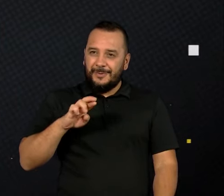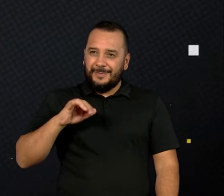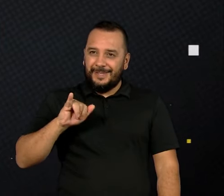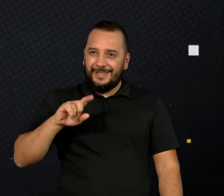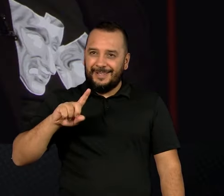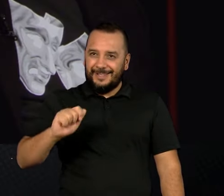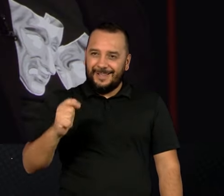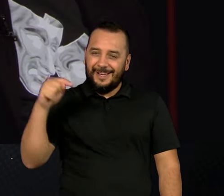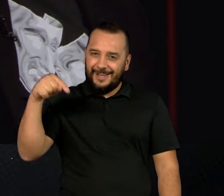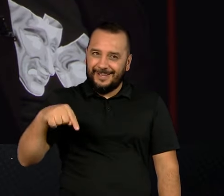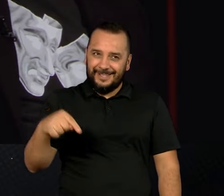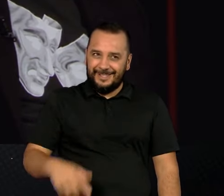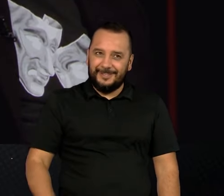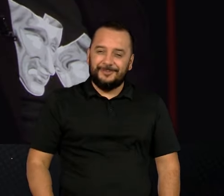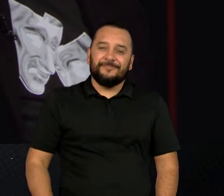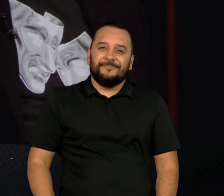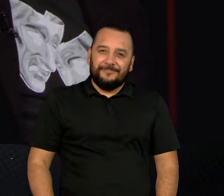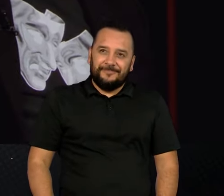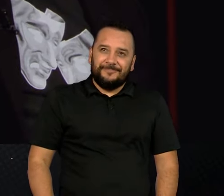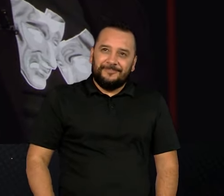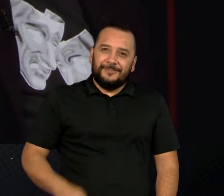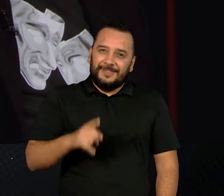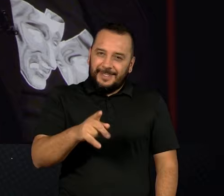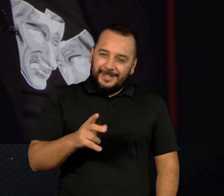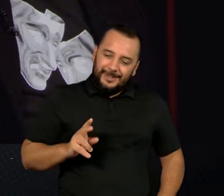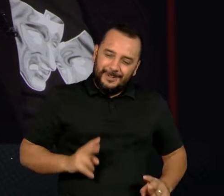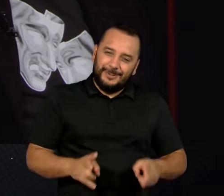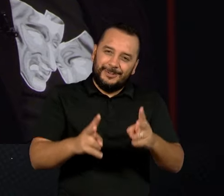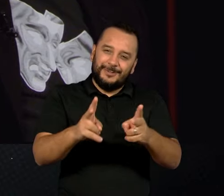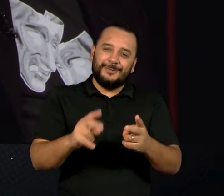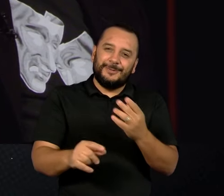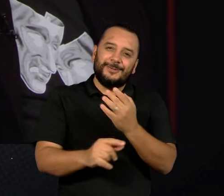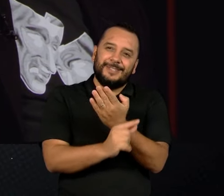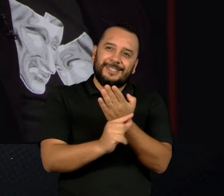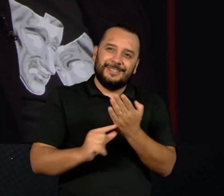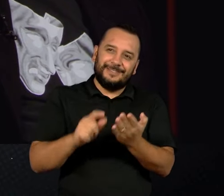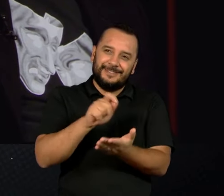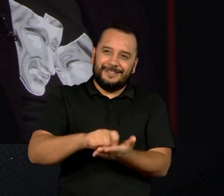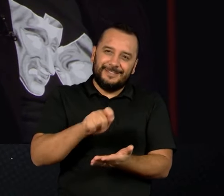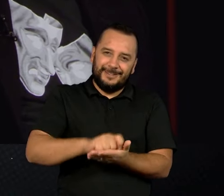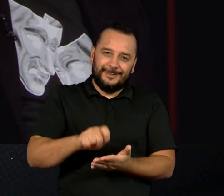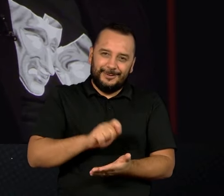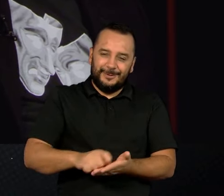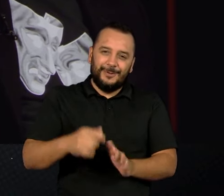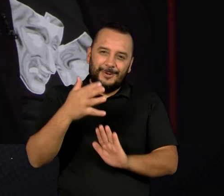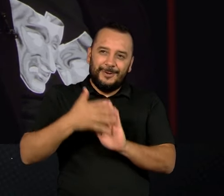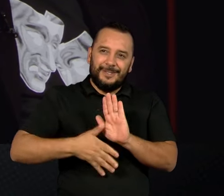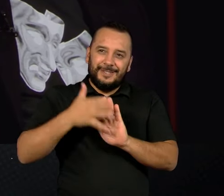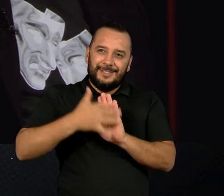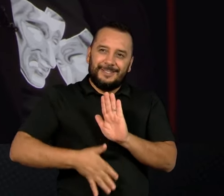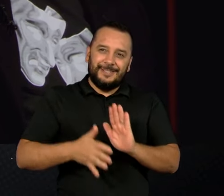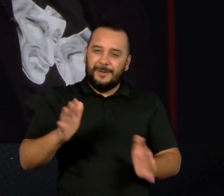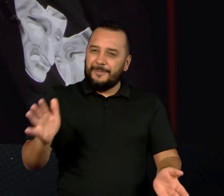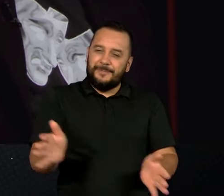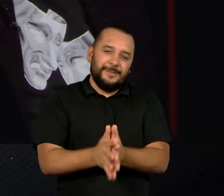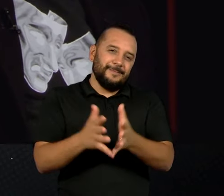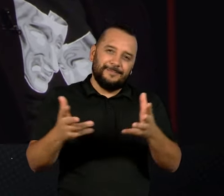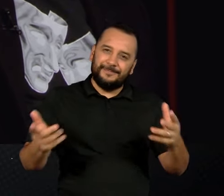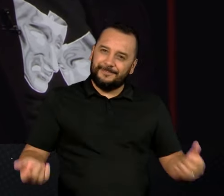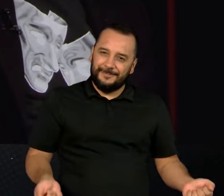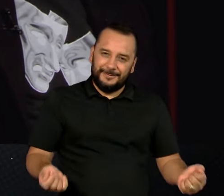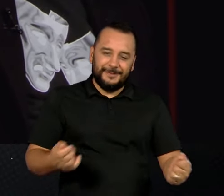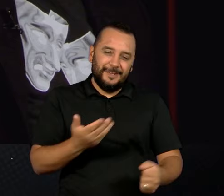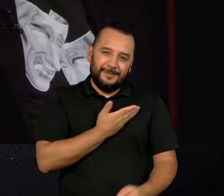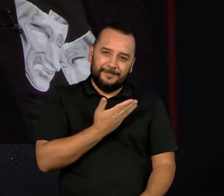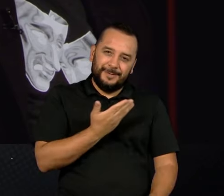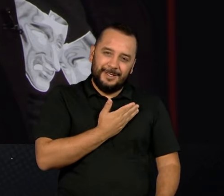aqui. E que você continue sendo esse escritor, esse roteirista maravilhoso, esse amigão do